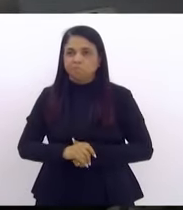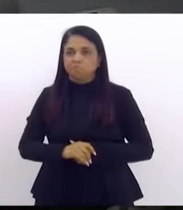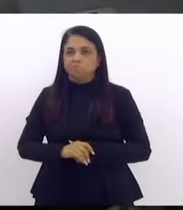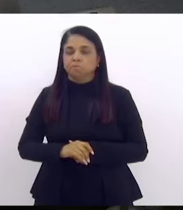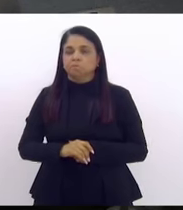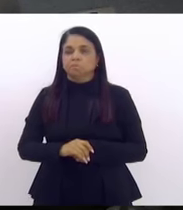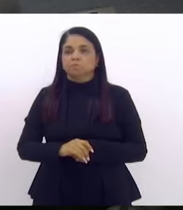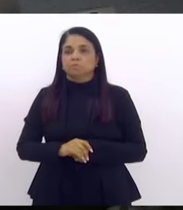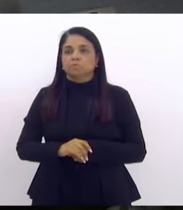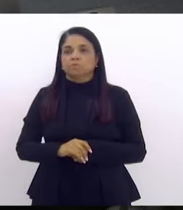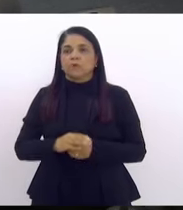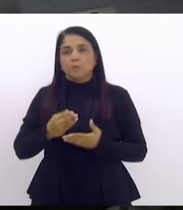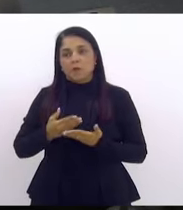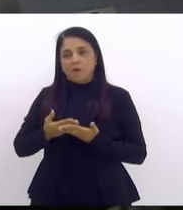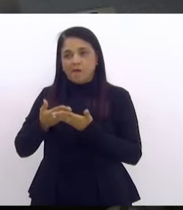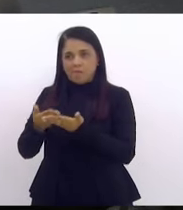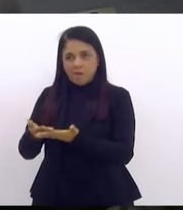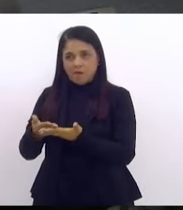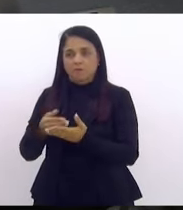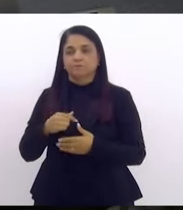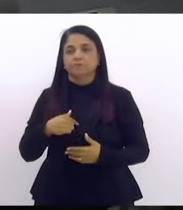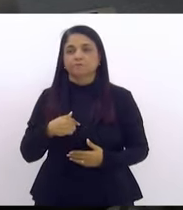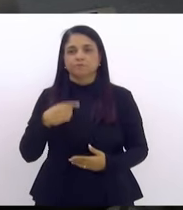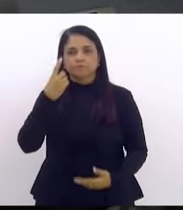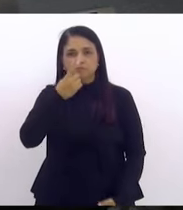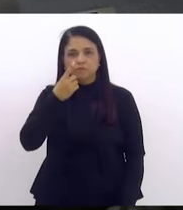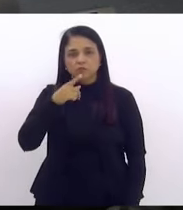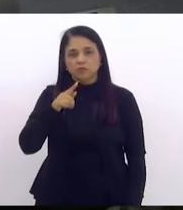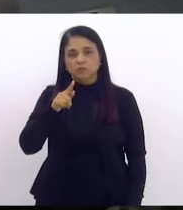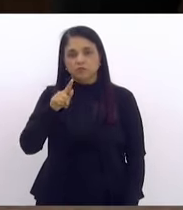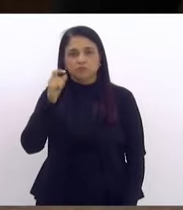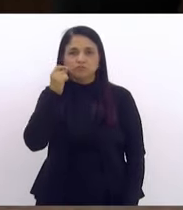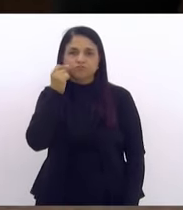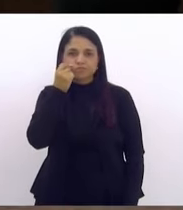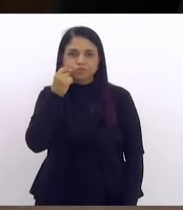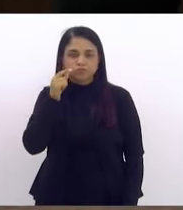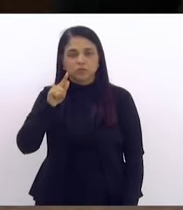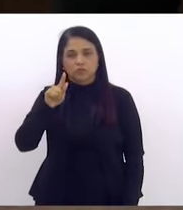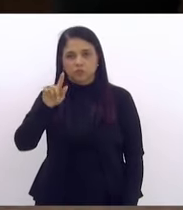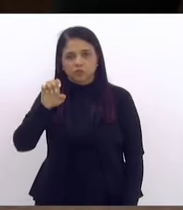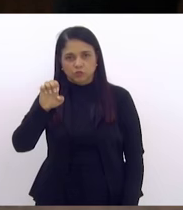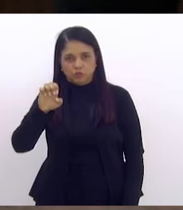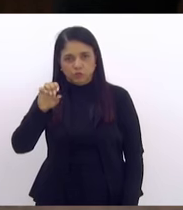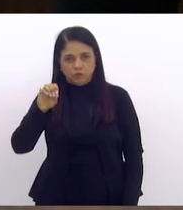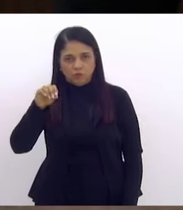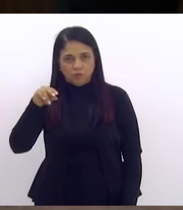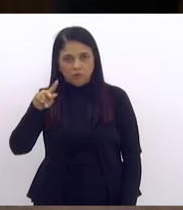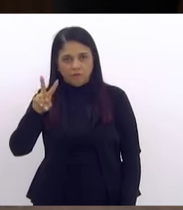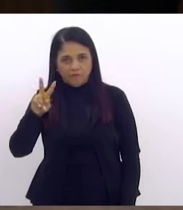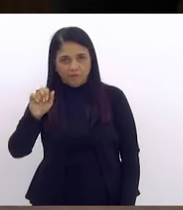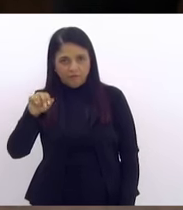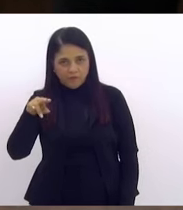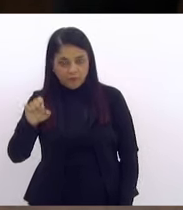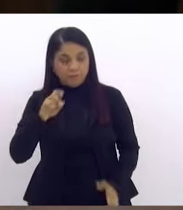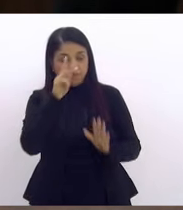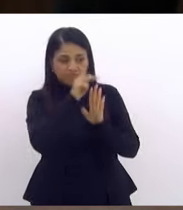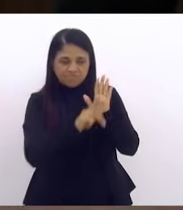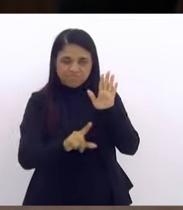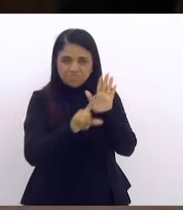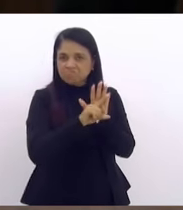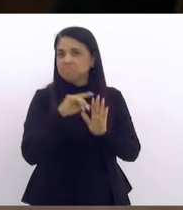Presidente, para encaminhar. Deputado Giovanni Ratinho. Presidente, eu acho que esse projeto é de